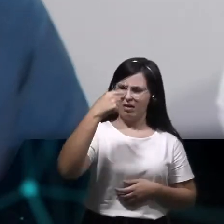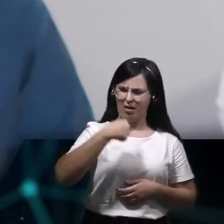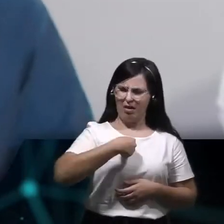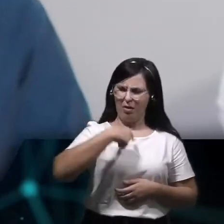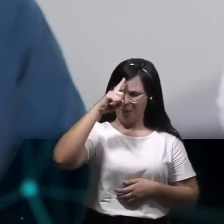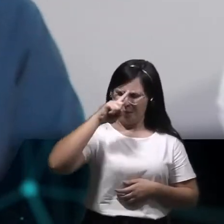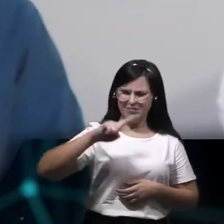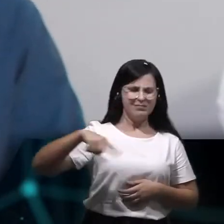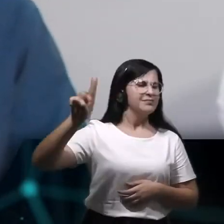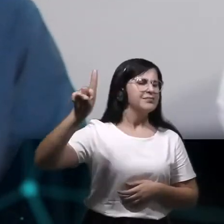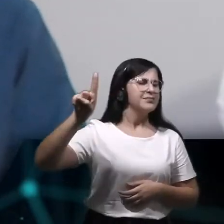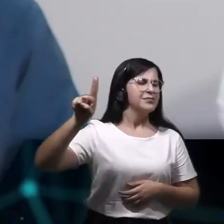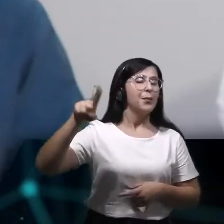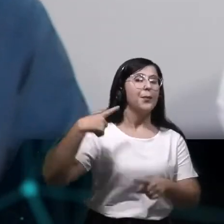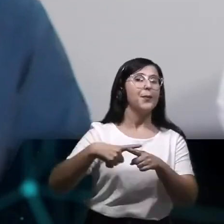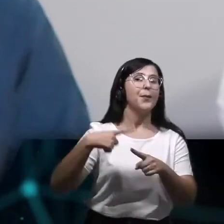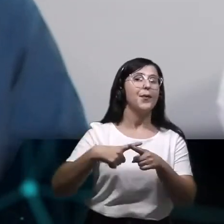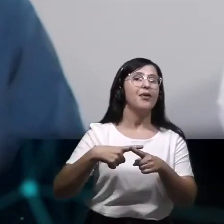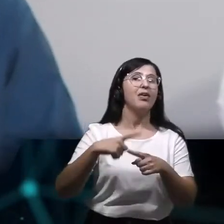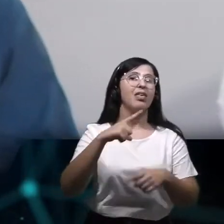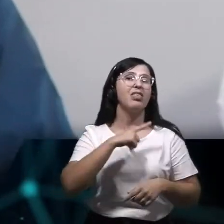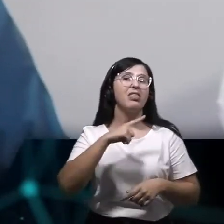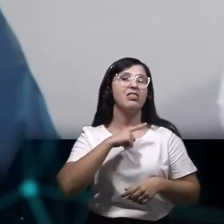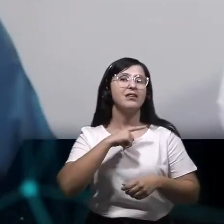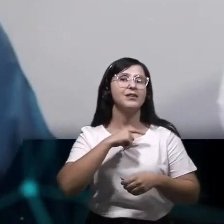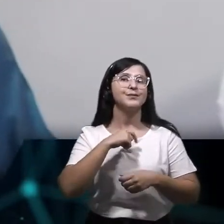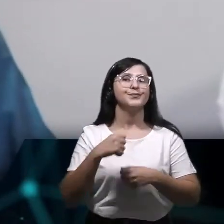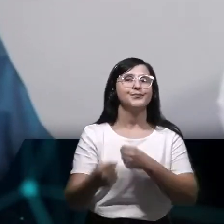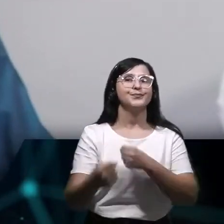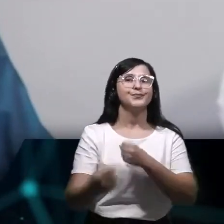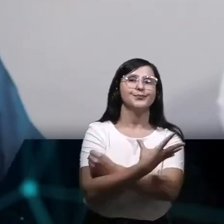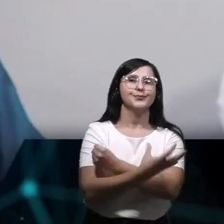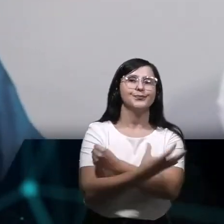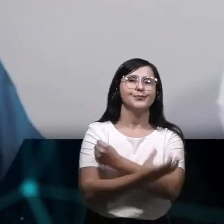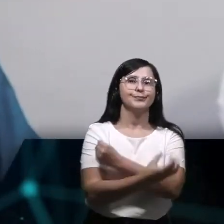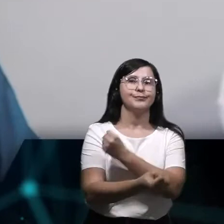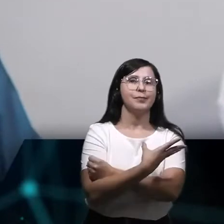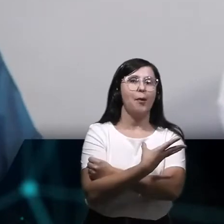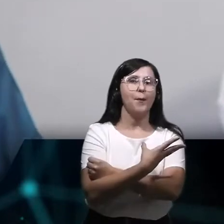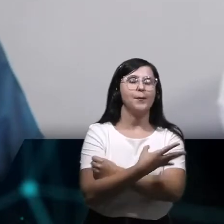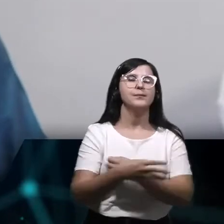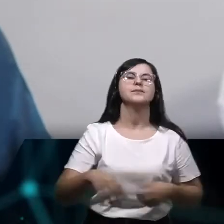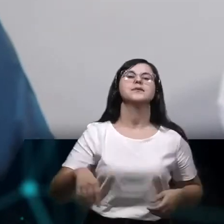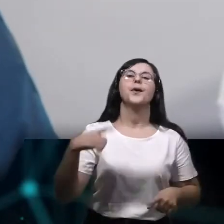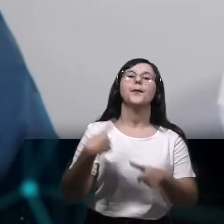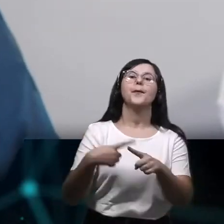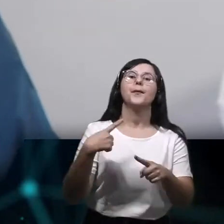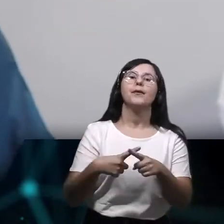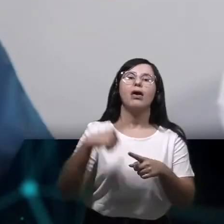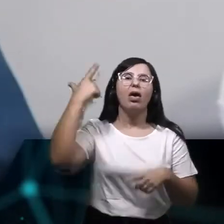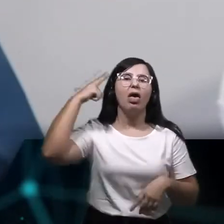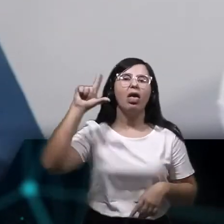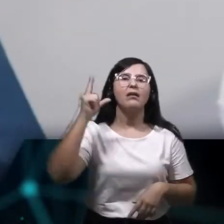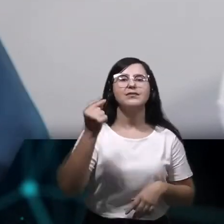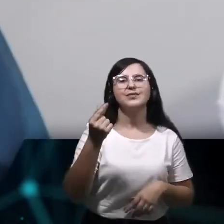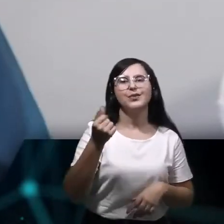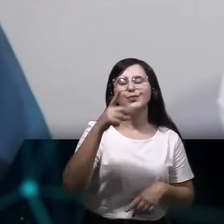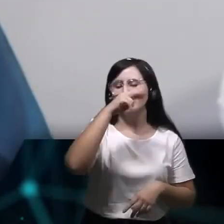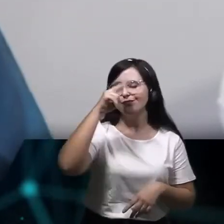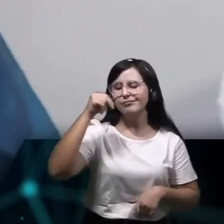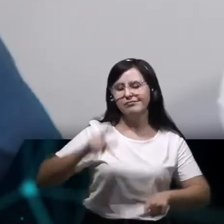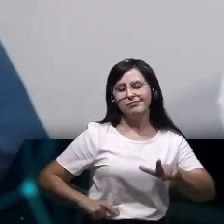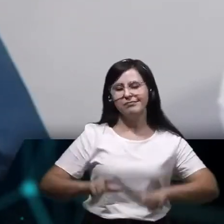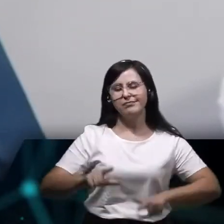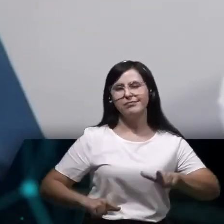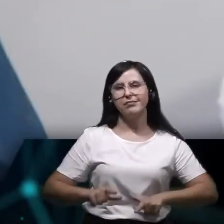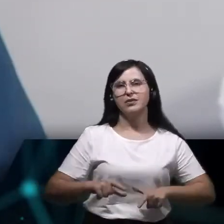pessoas, porque eu não sou a favor da corrupção, de pessoas que trabalham não, pessoas que ganham dinheiro sem trabalhar. E todo mundo é testemunha,